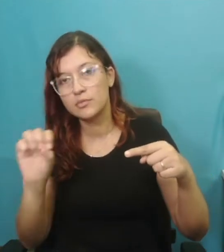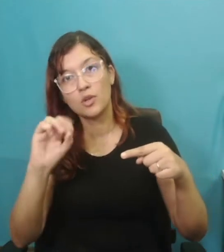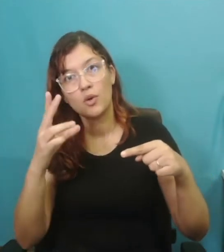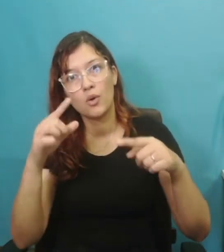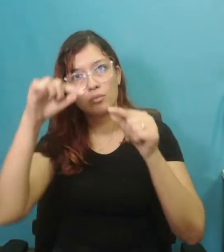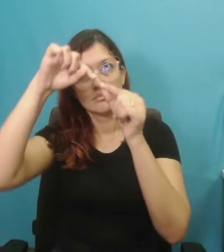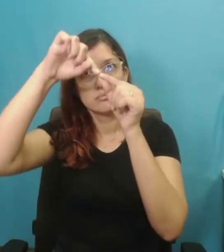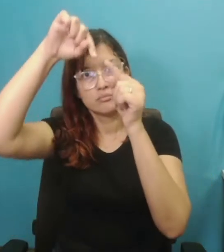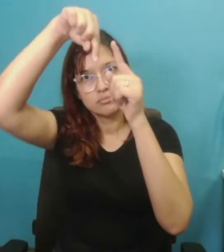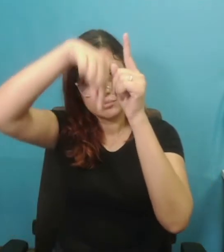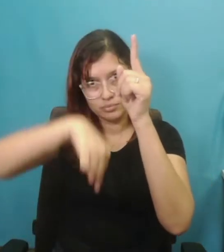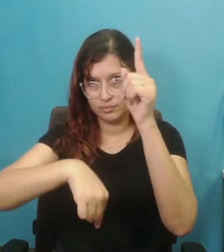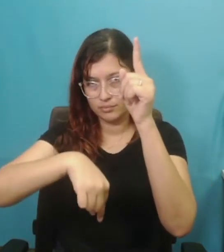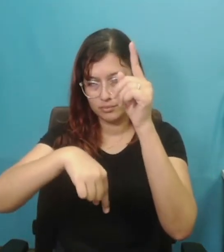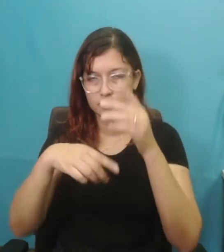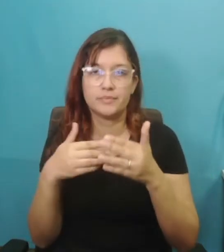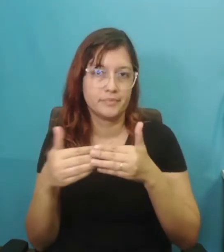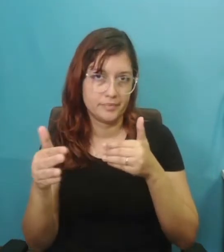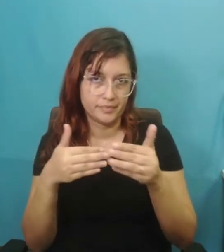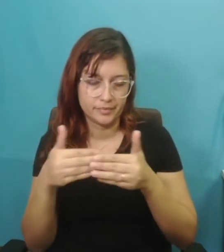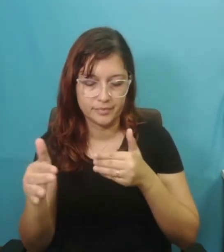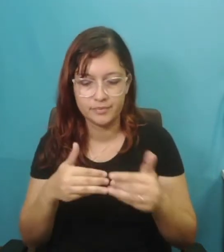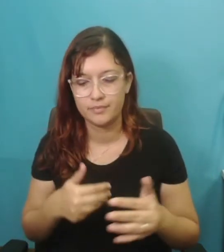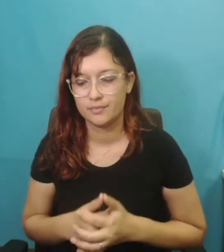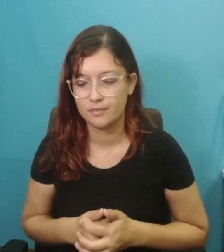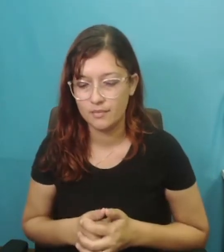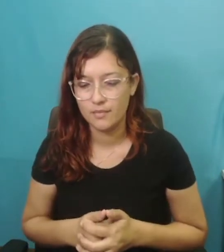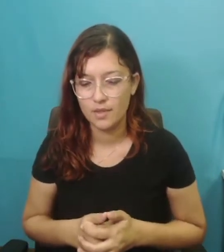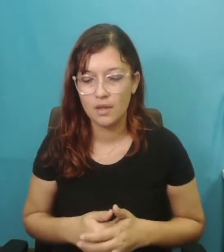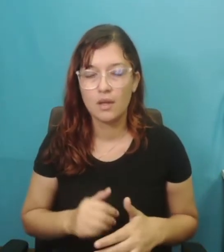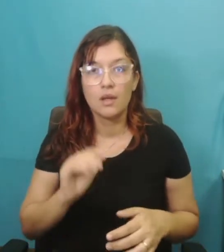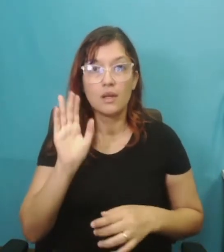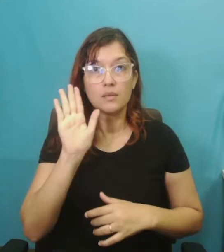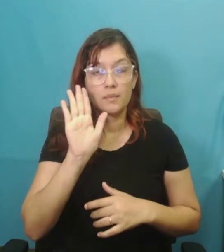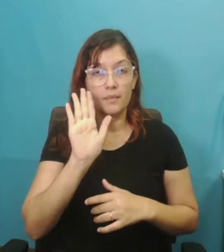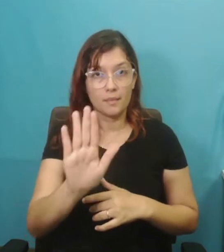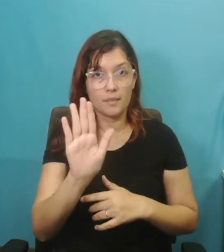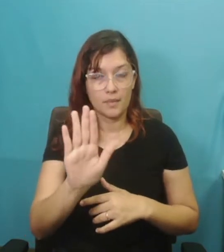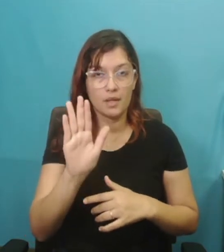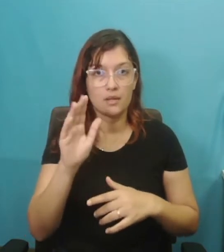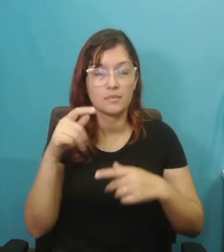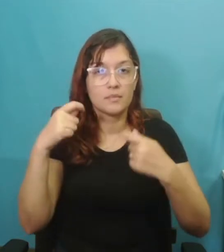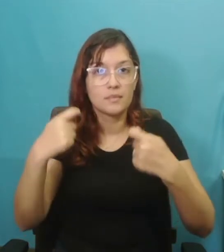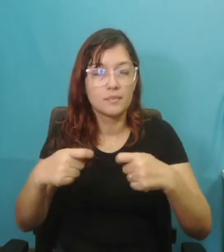E está relacionado ao movimento horizontal ou vertical.